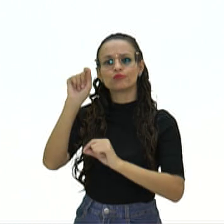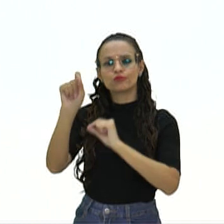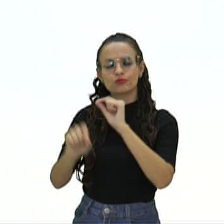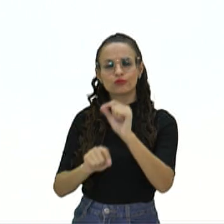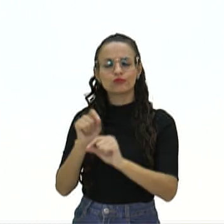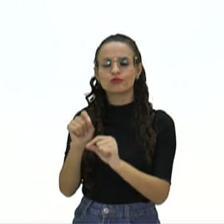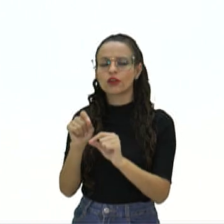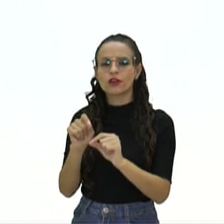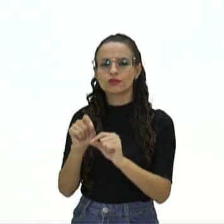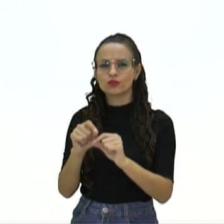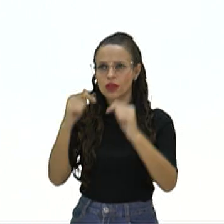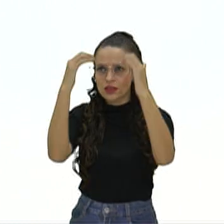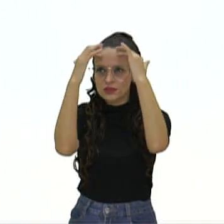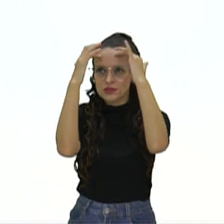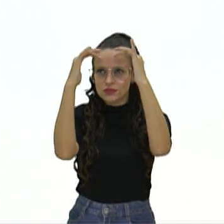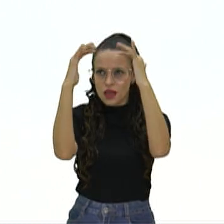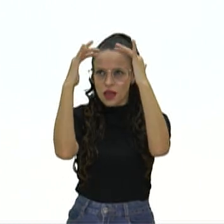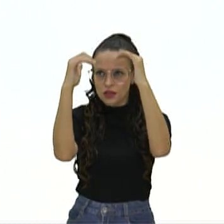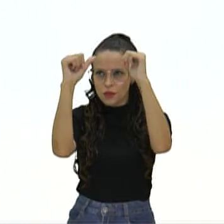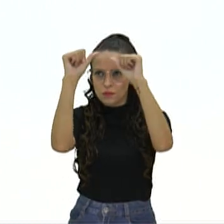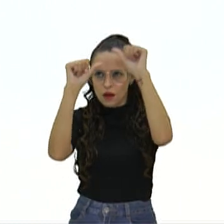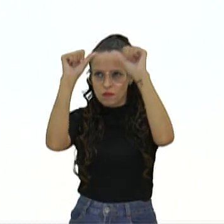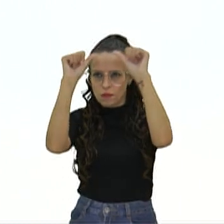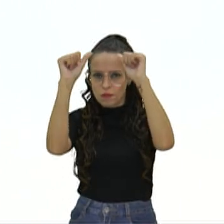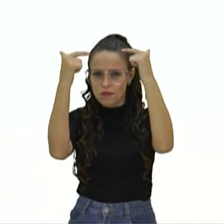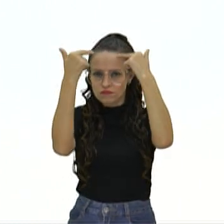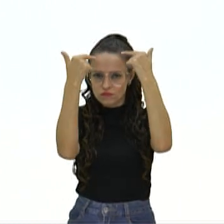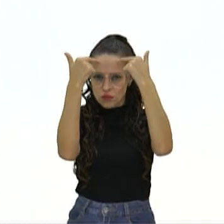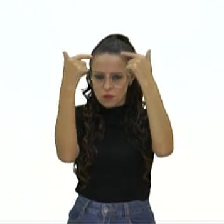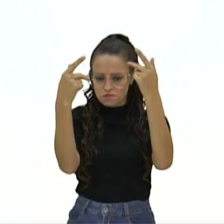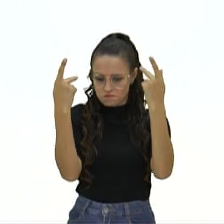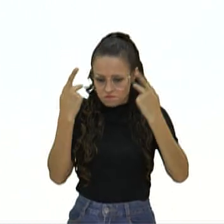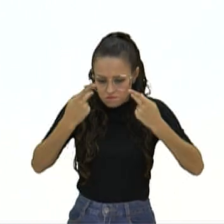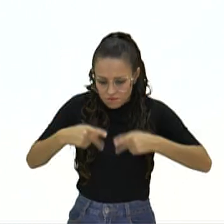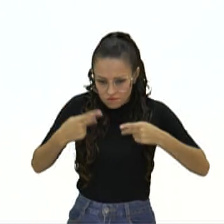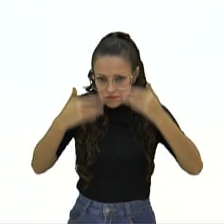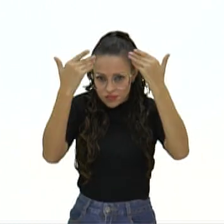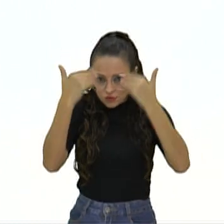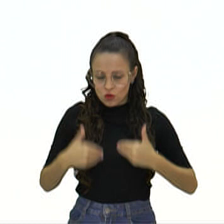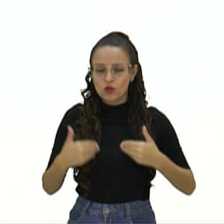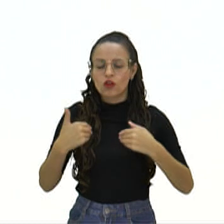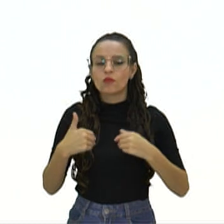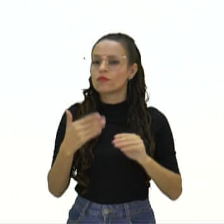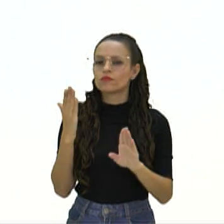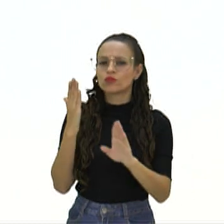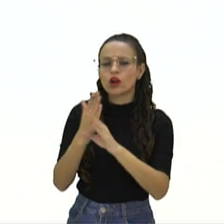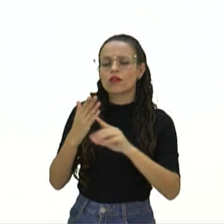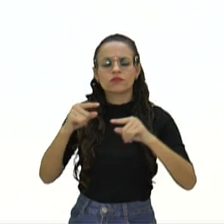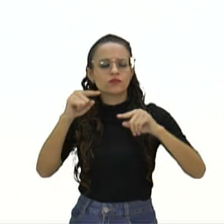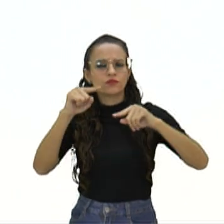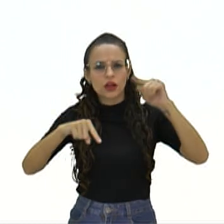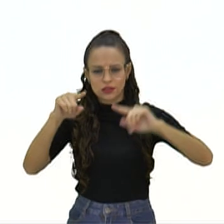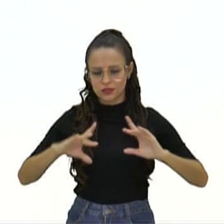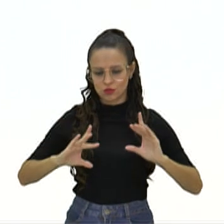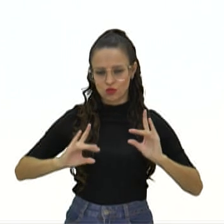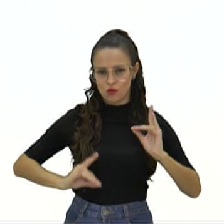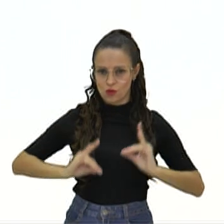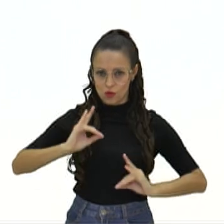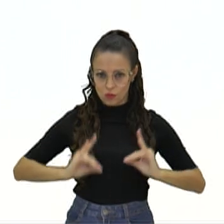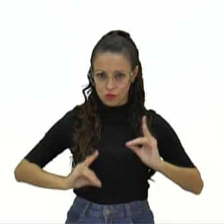alterações químicas que aconteciam no cérebro. Então, algo químico, algo fisiológico, né, causada por variações nos